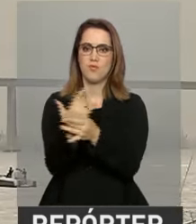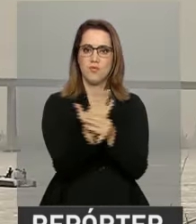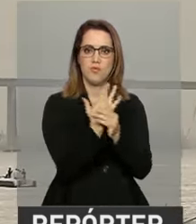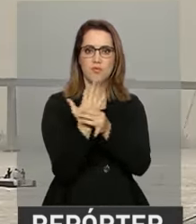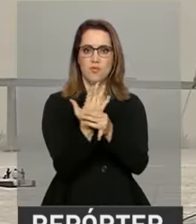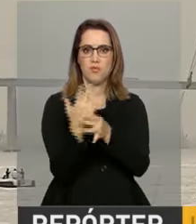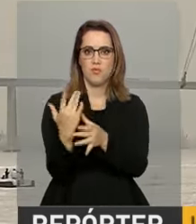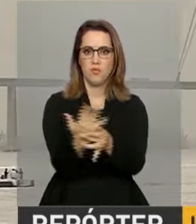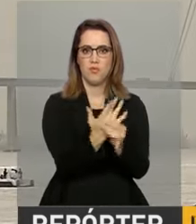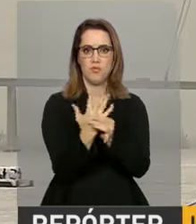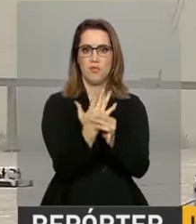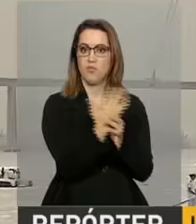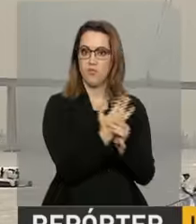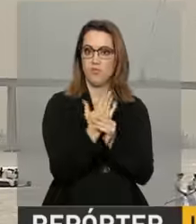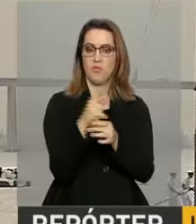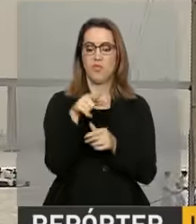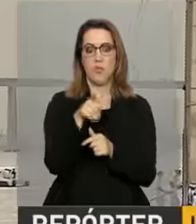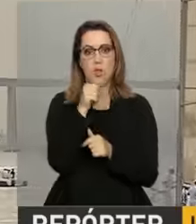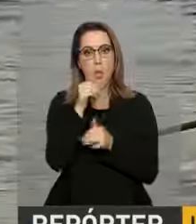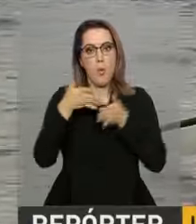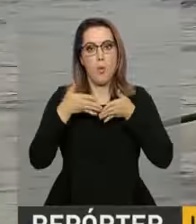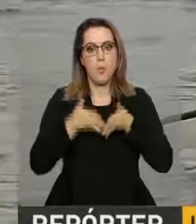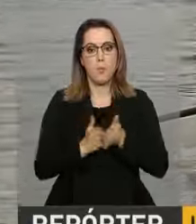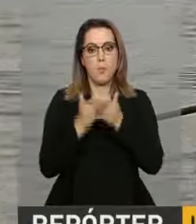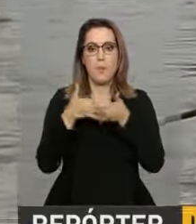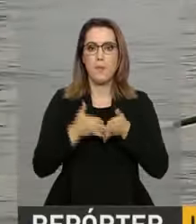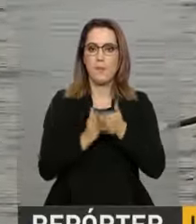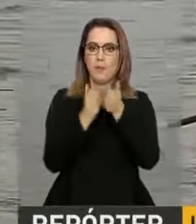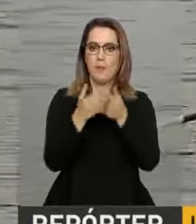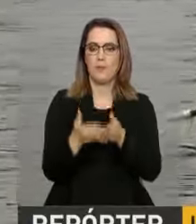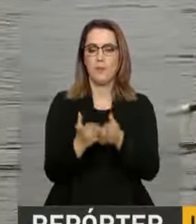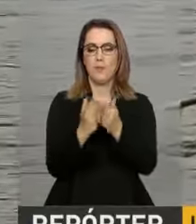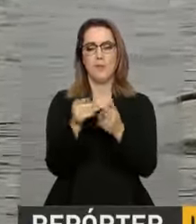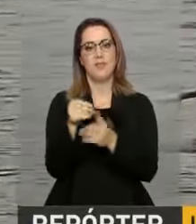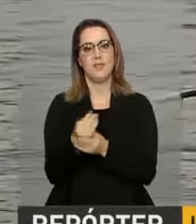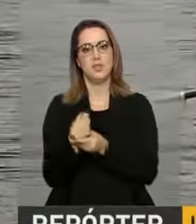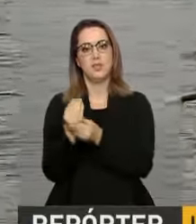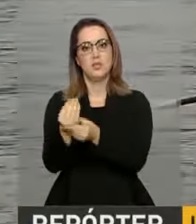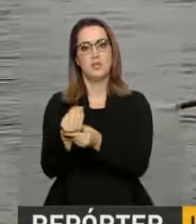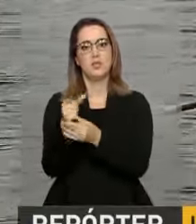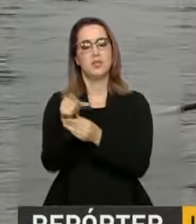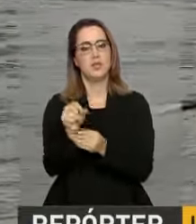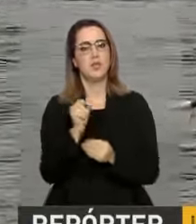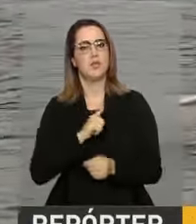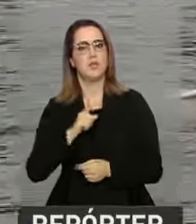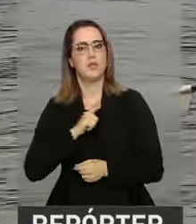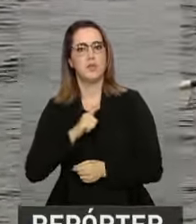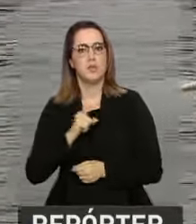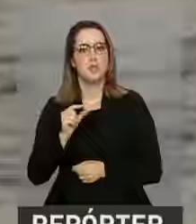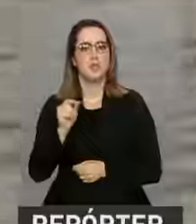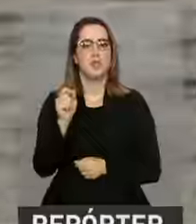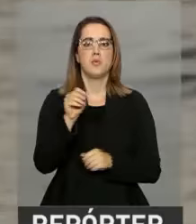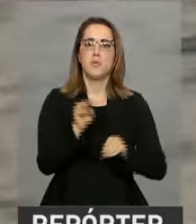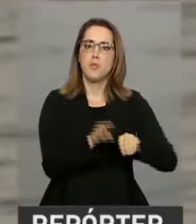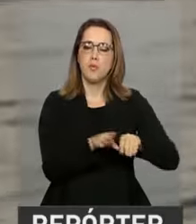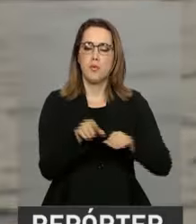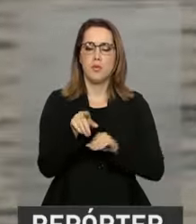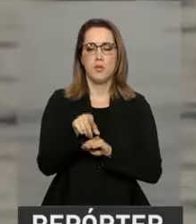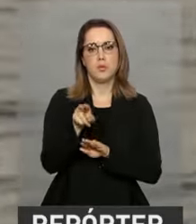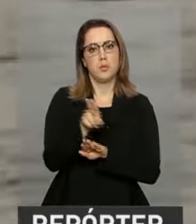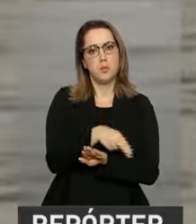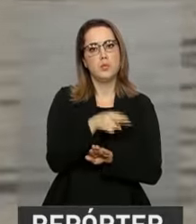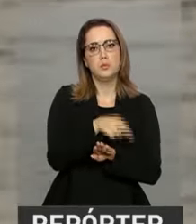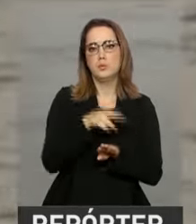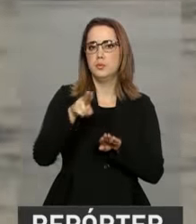a Bahia de Guanabara de barco ela foi entregue pelo iatista las grael para o prefeito do Rio de